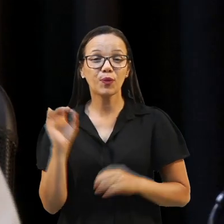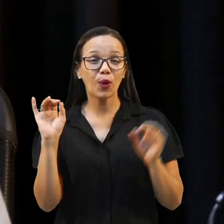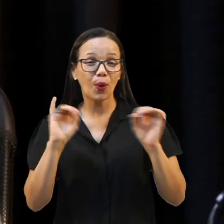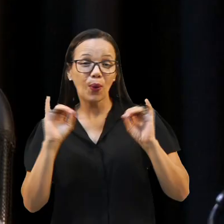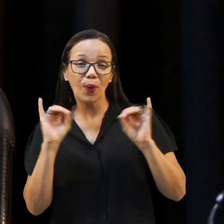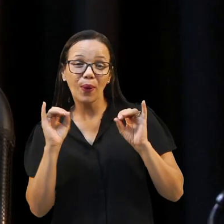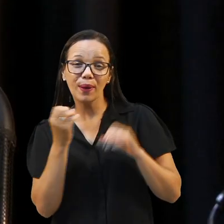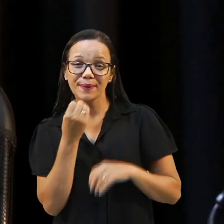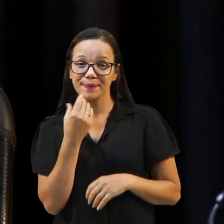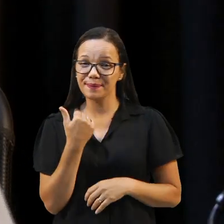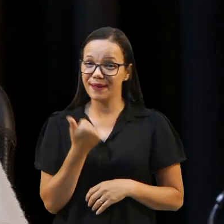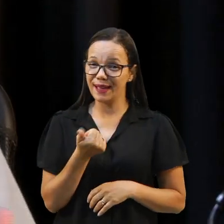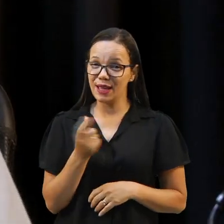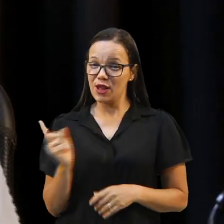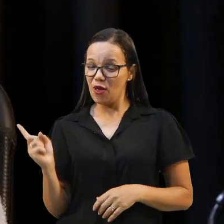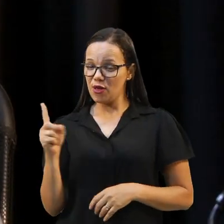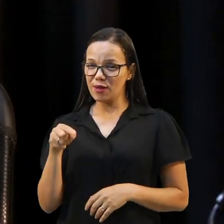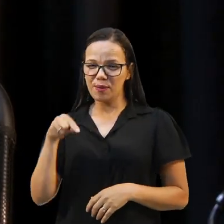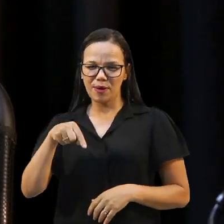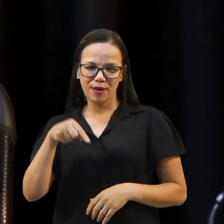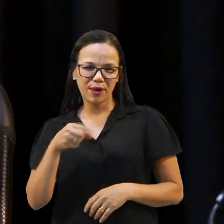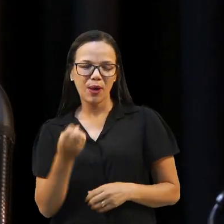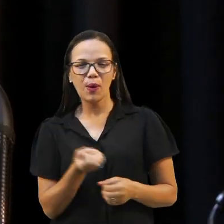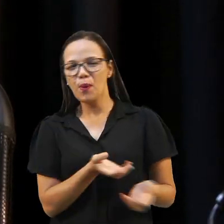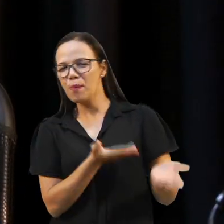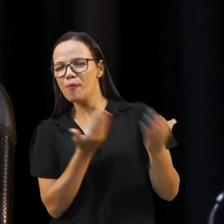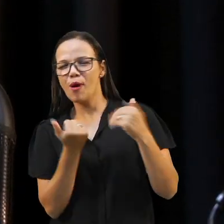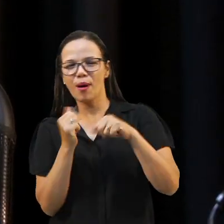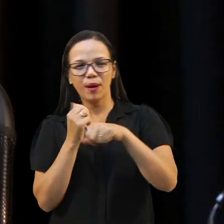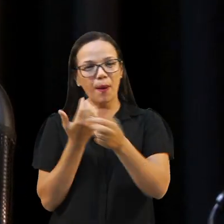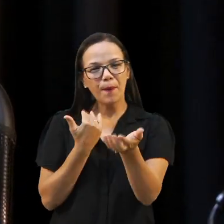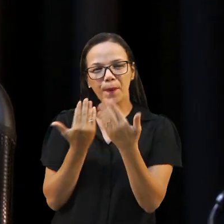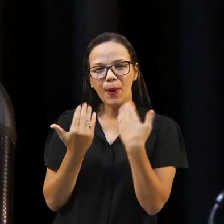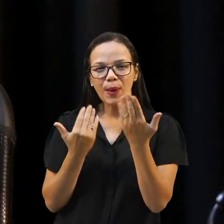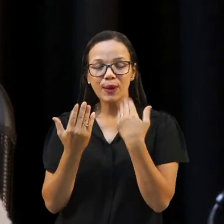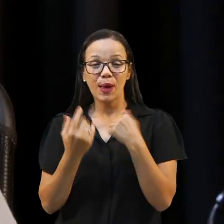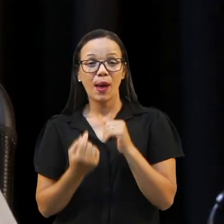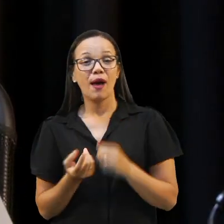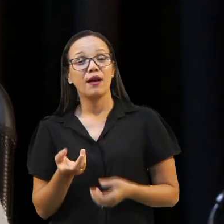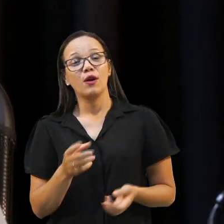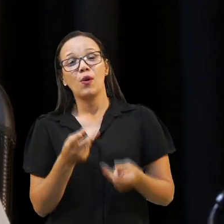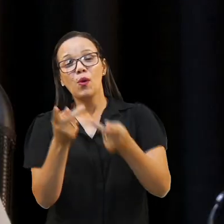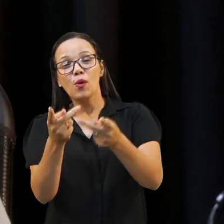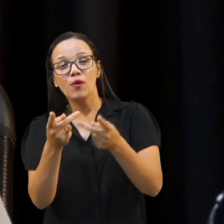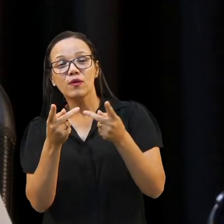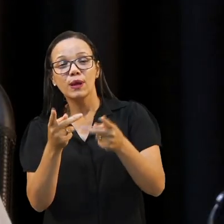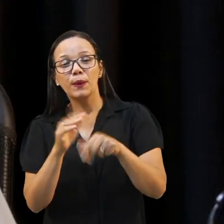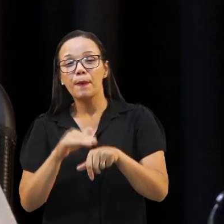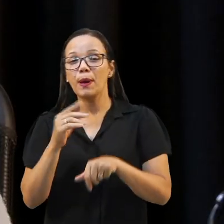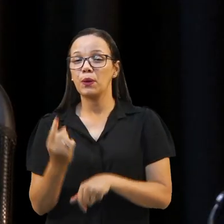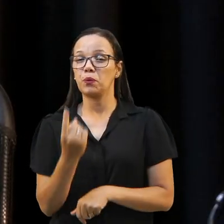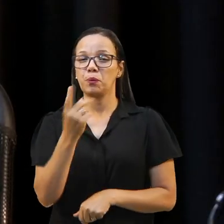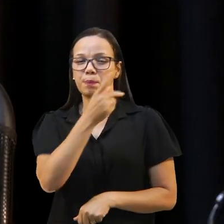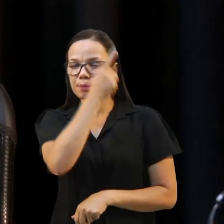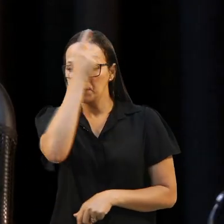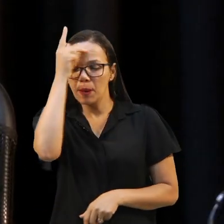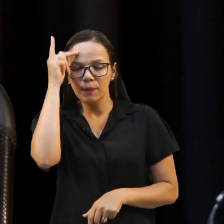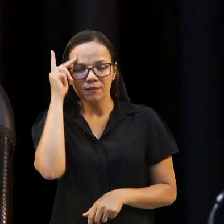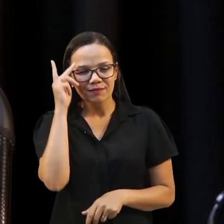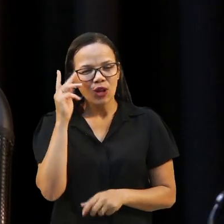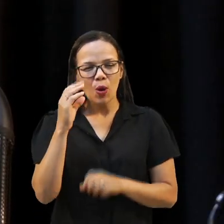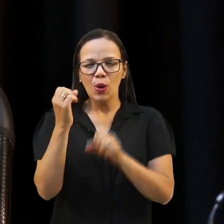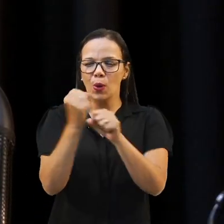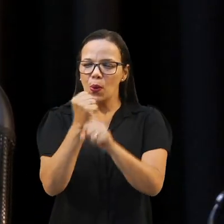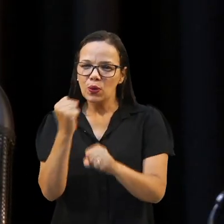Olá, estamos aqui com mais um Bora Prosear, trazendo para você mais uma dessas pessoas que constroem,